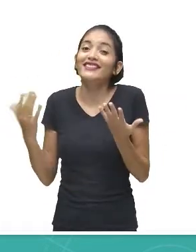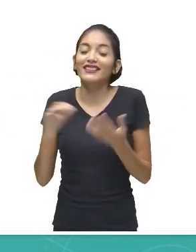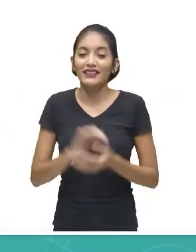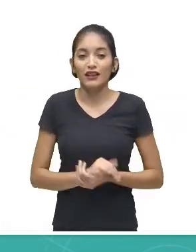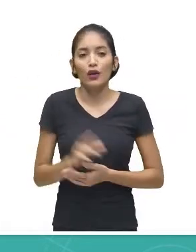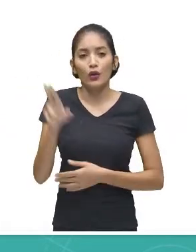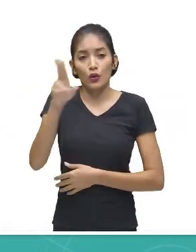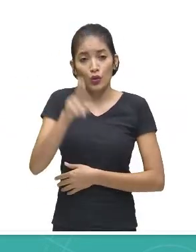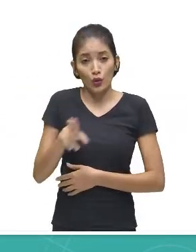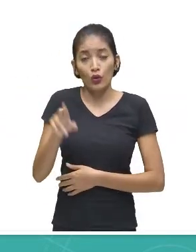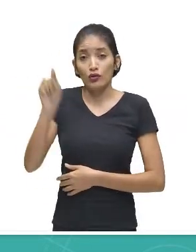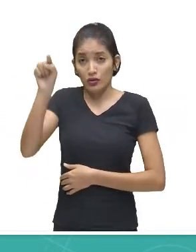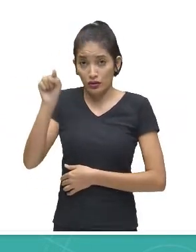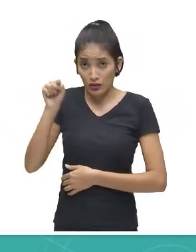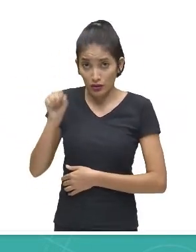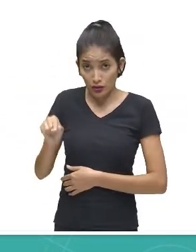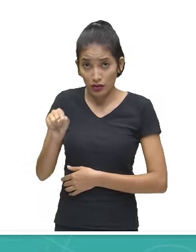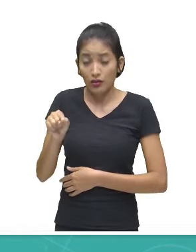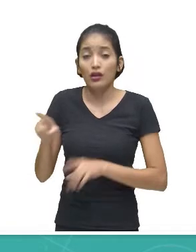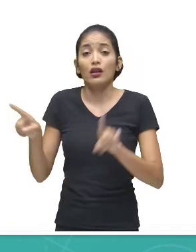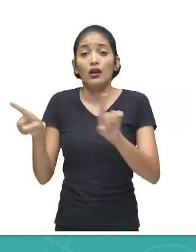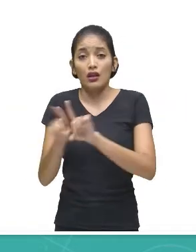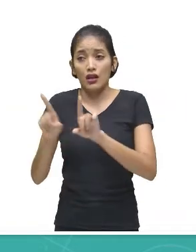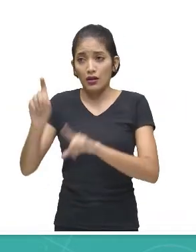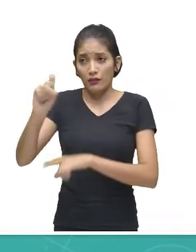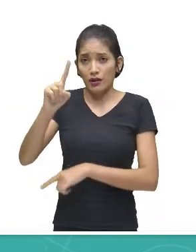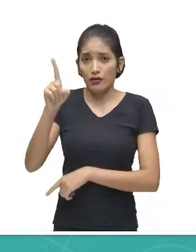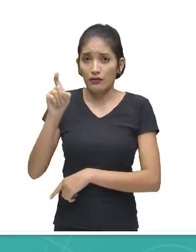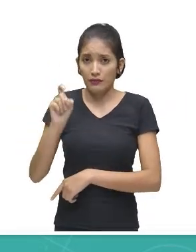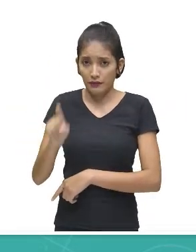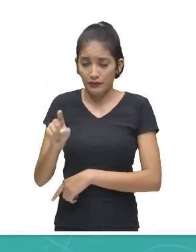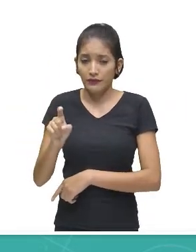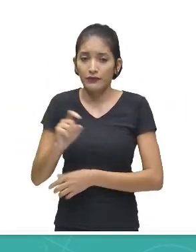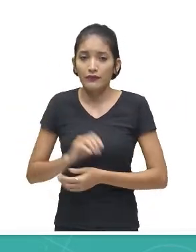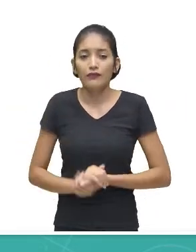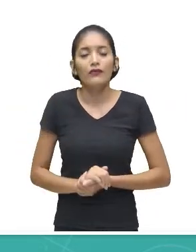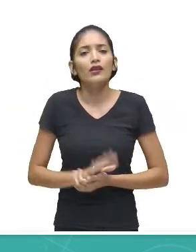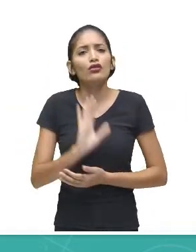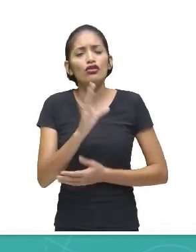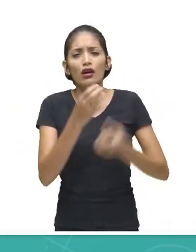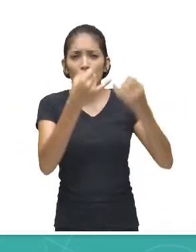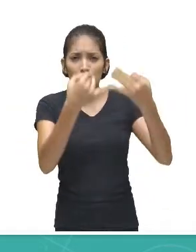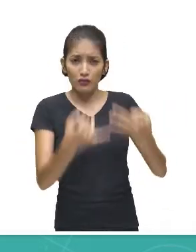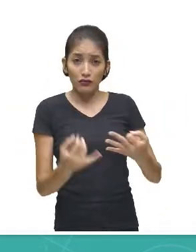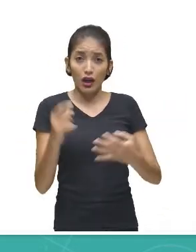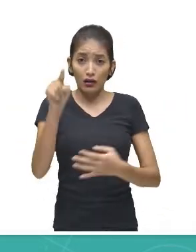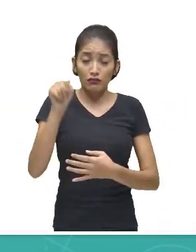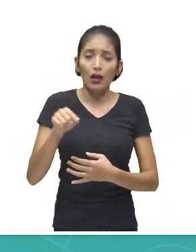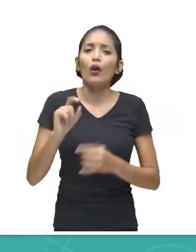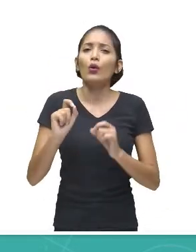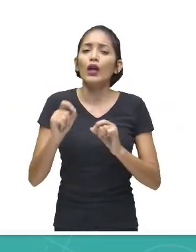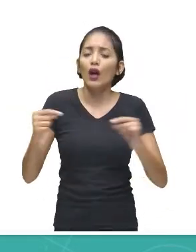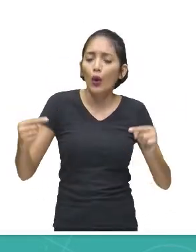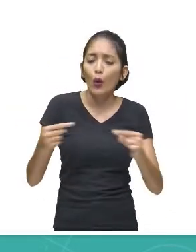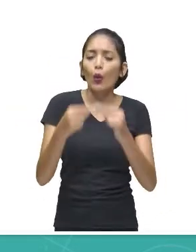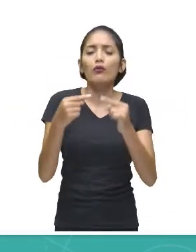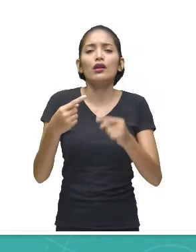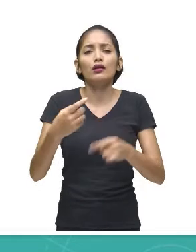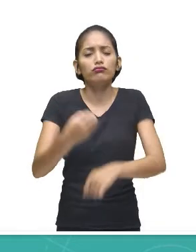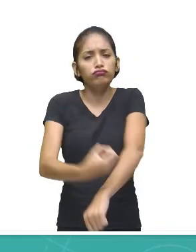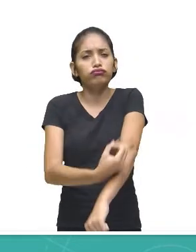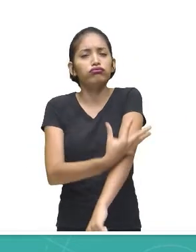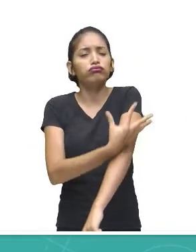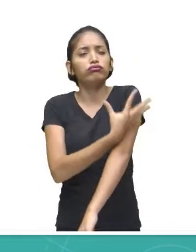a exclamação, ele usa a interrogação. A exclamação, como eu falei para vocês, ela está muito ligada às emoções, às